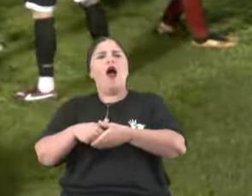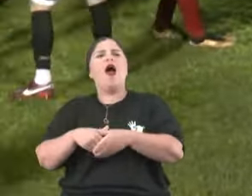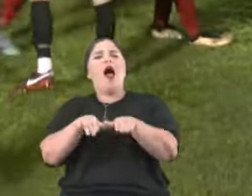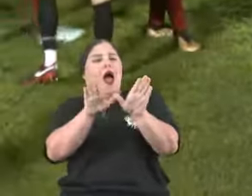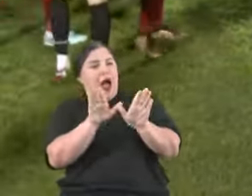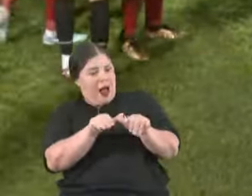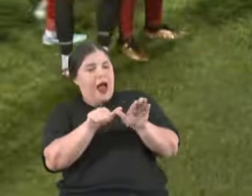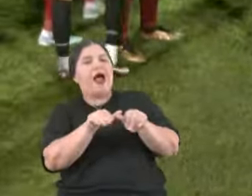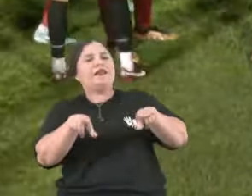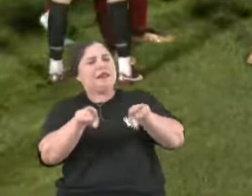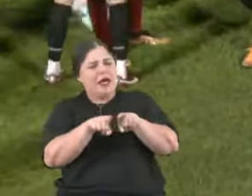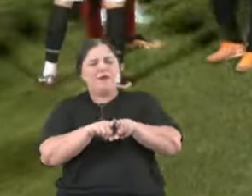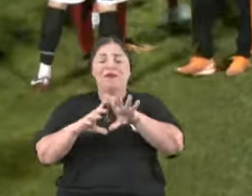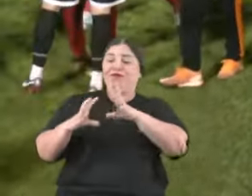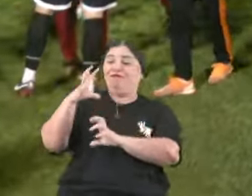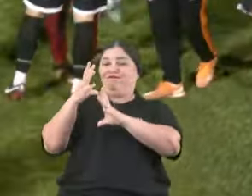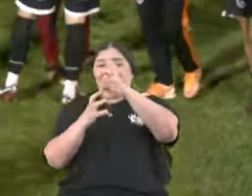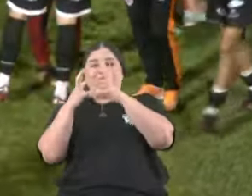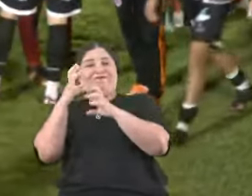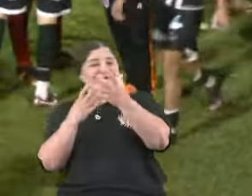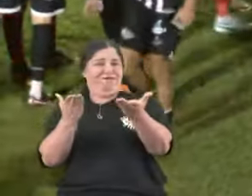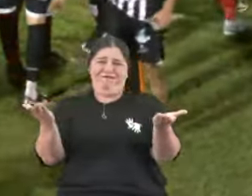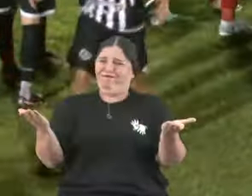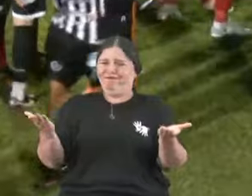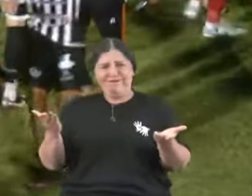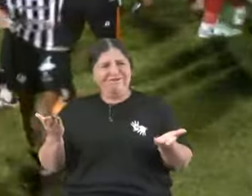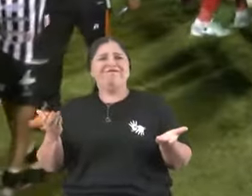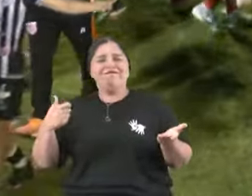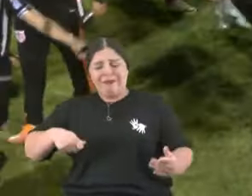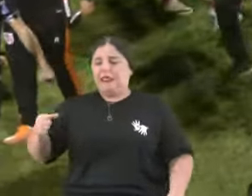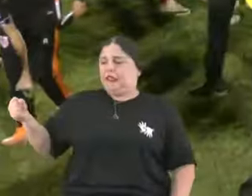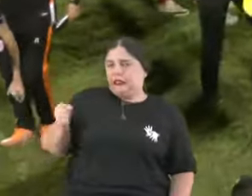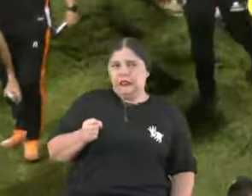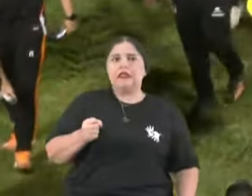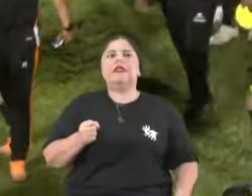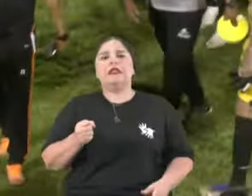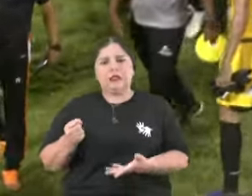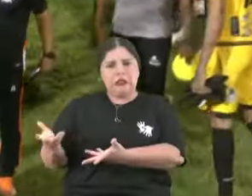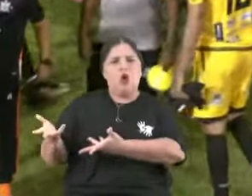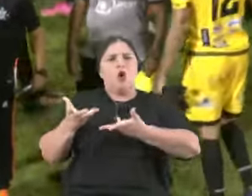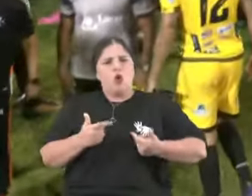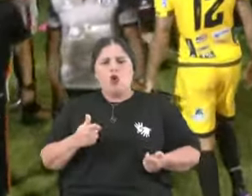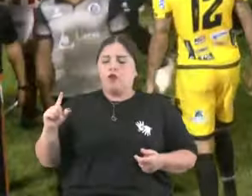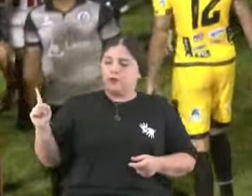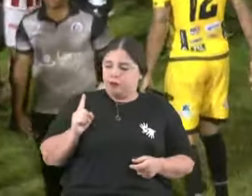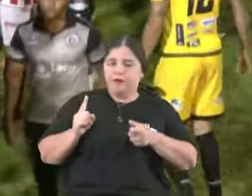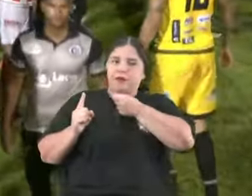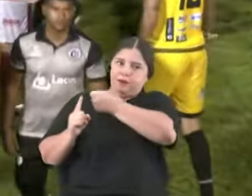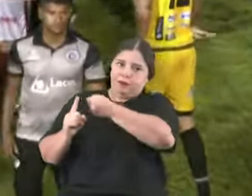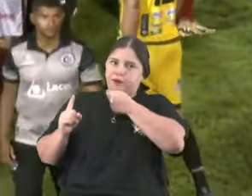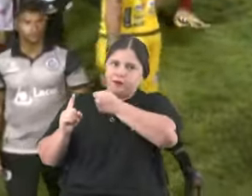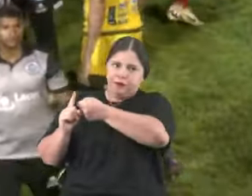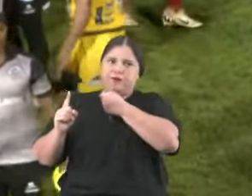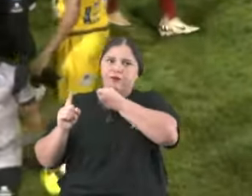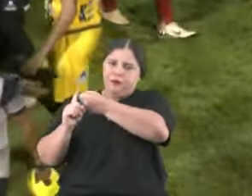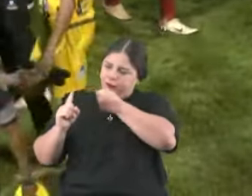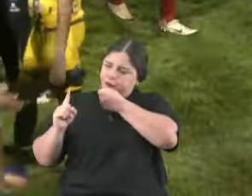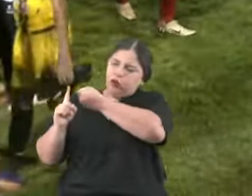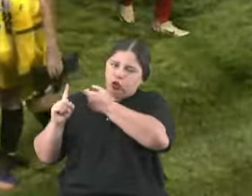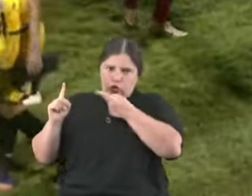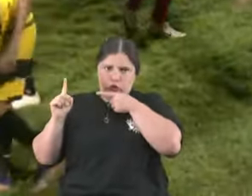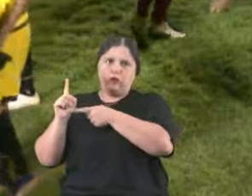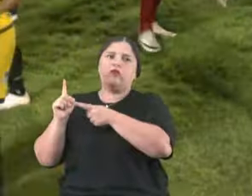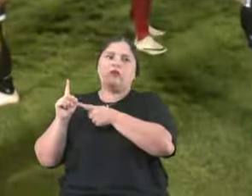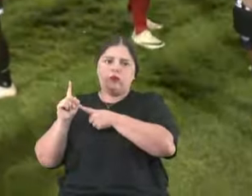bate-boca não. A gente quer saber do Wesley, que vai por aqui, por favor. O Wesley tá aqui para falar com a gente. 1-0, um